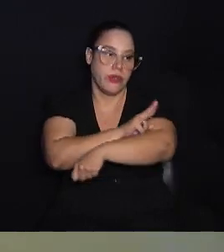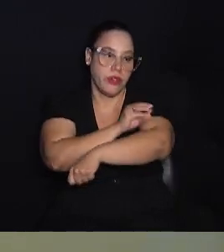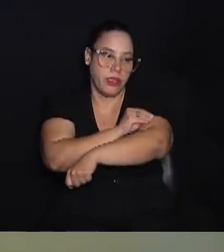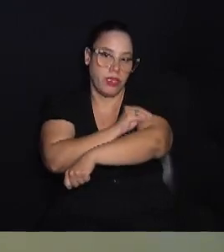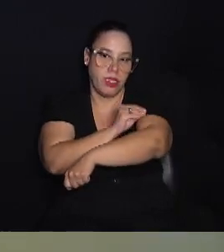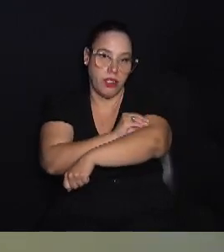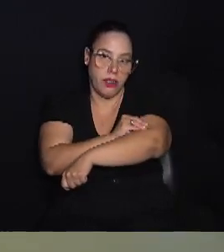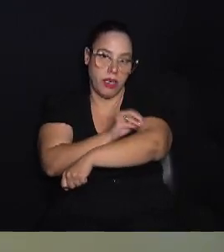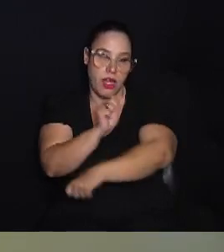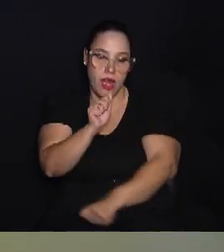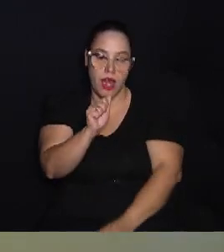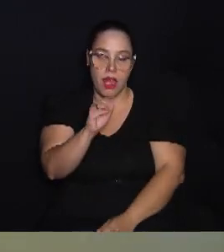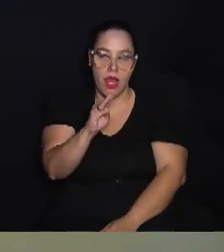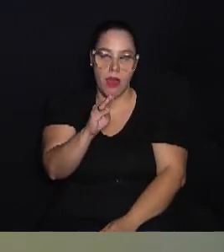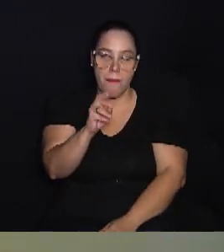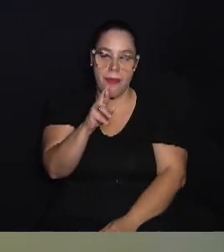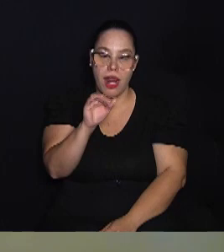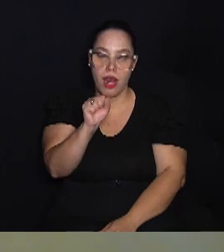Brasil, é o Abras.